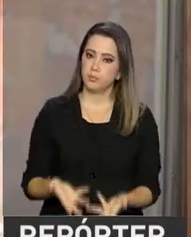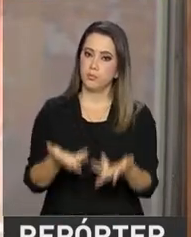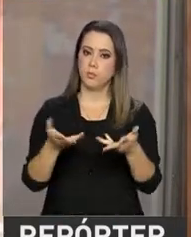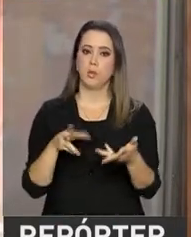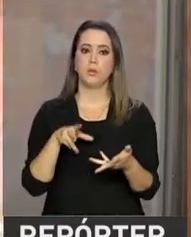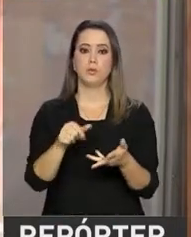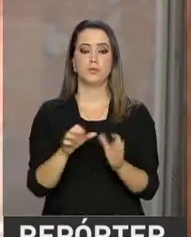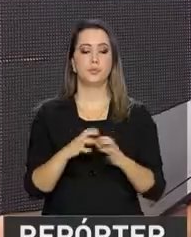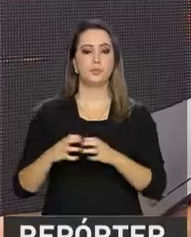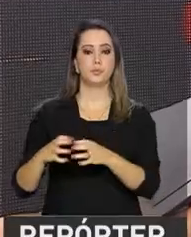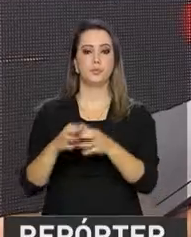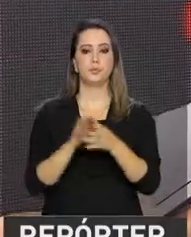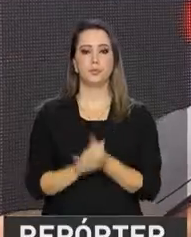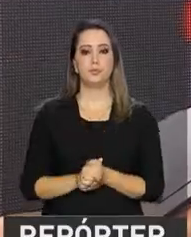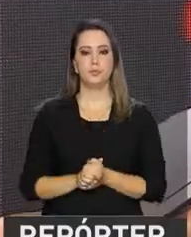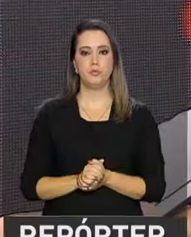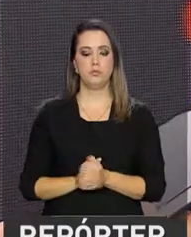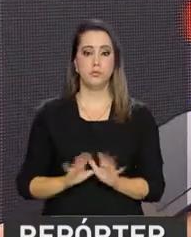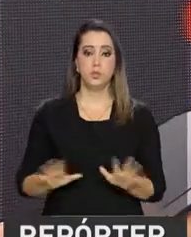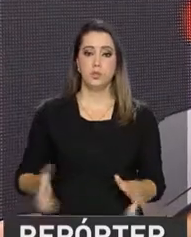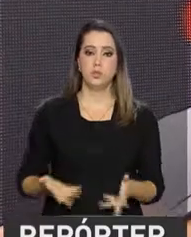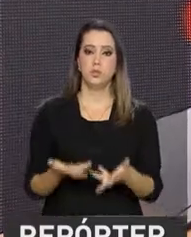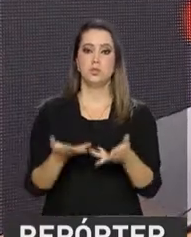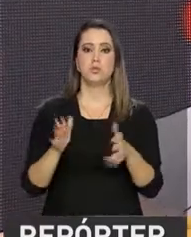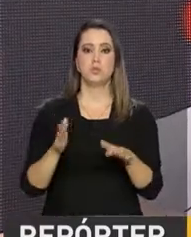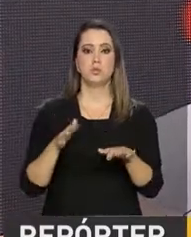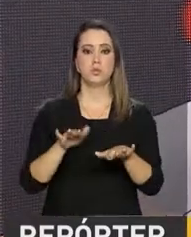participação desses grupos. Estimular a inclusão,